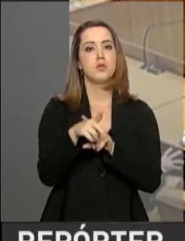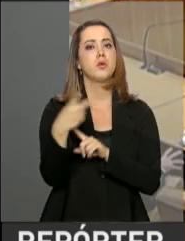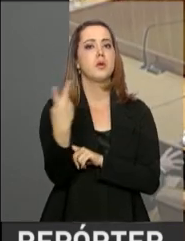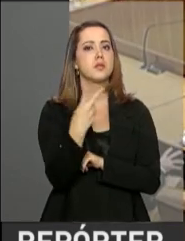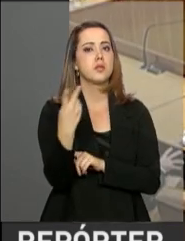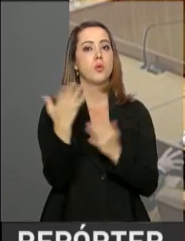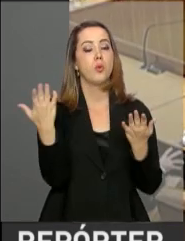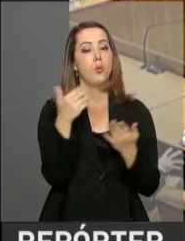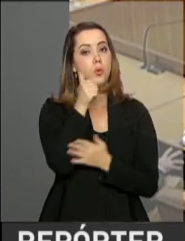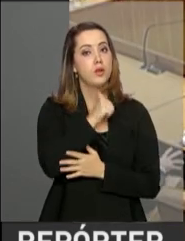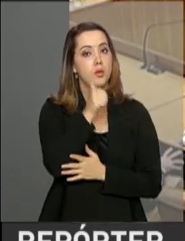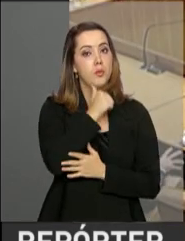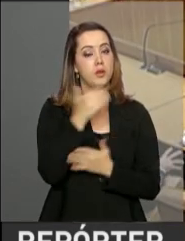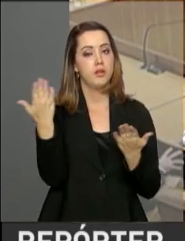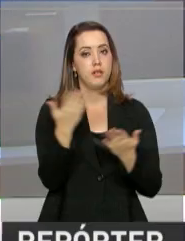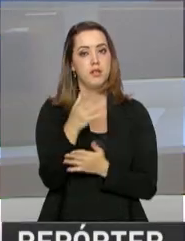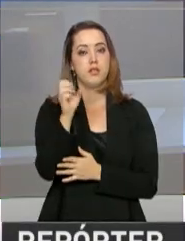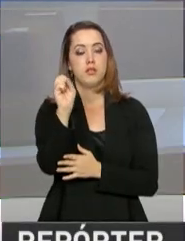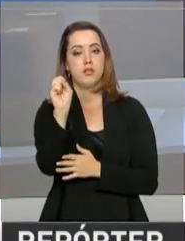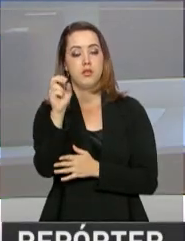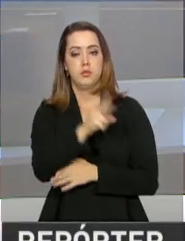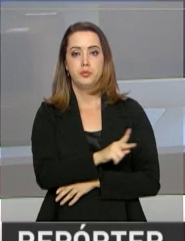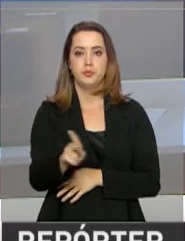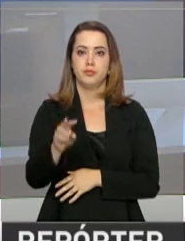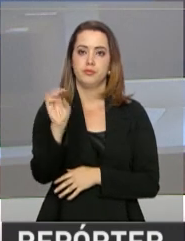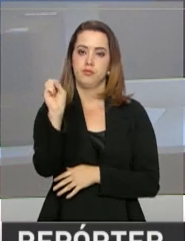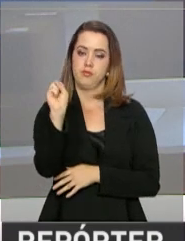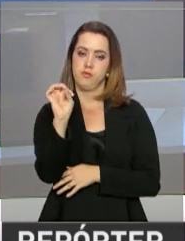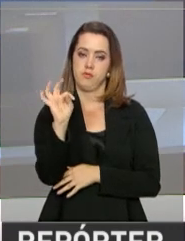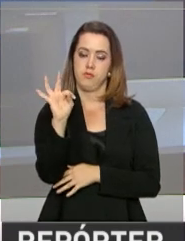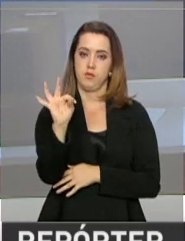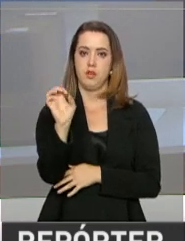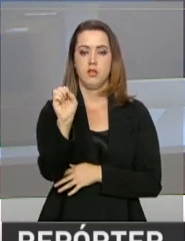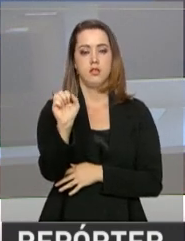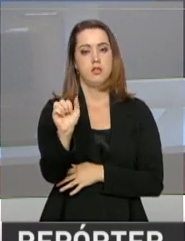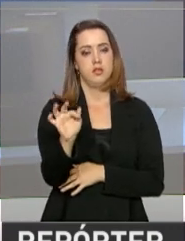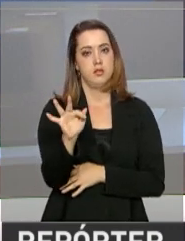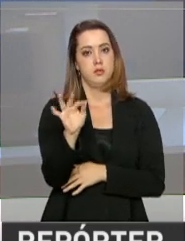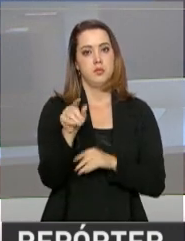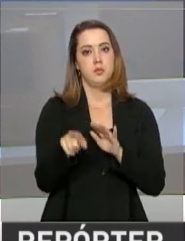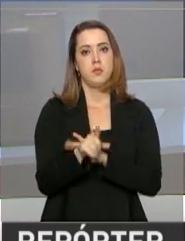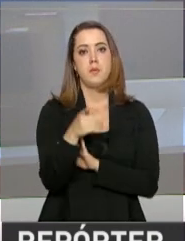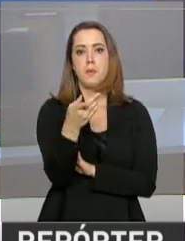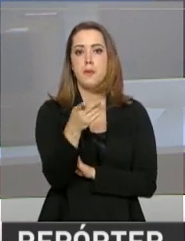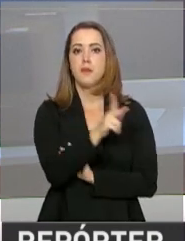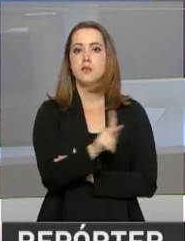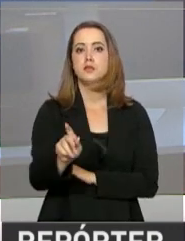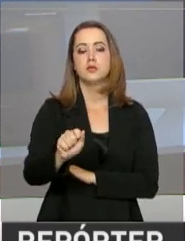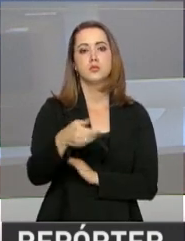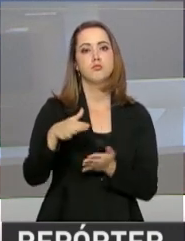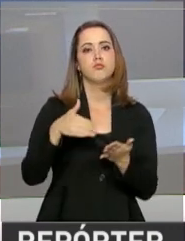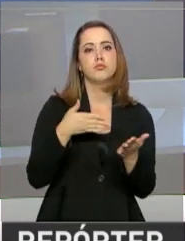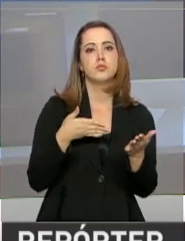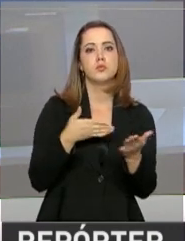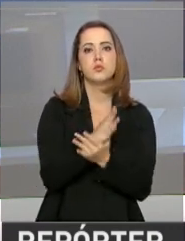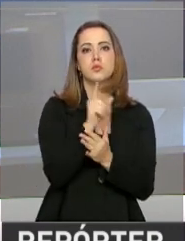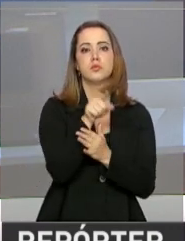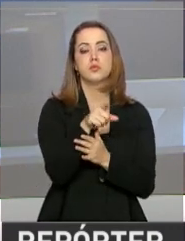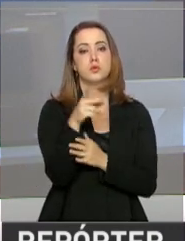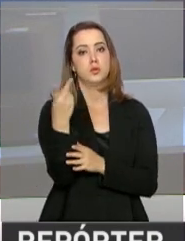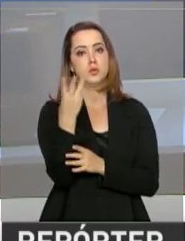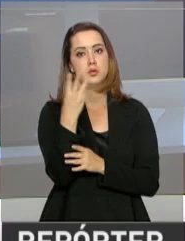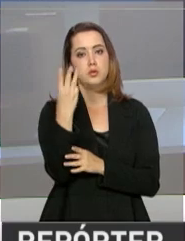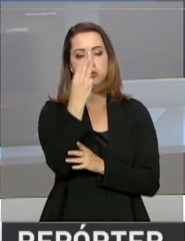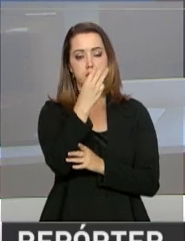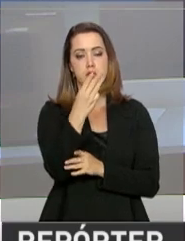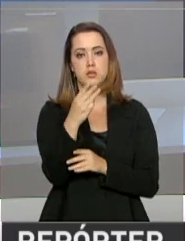presidir o Supremo Tribunal Federal o presidente Michel Temer sancionou agora a pouco a lei que prorroga por mais 3 anos